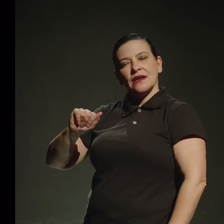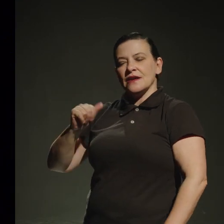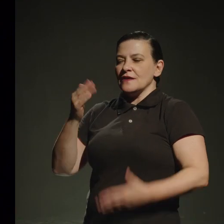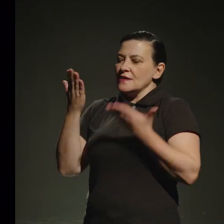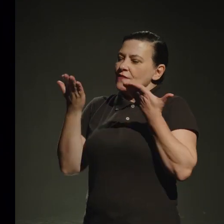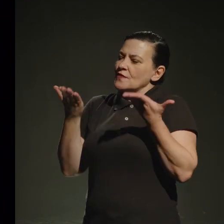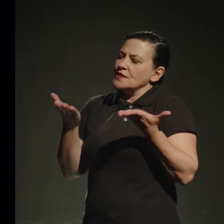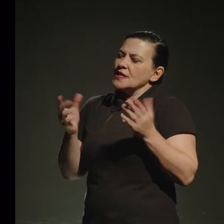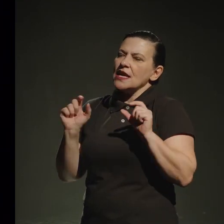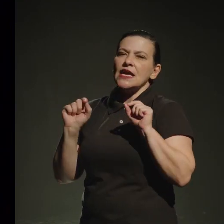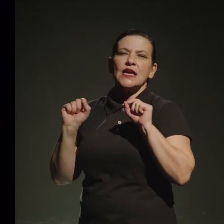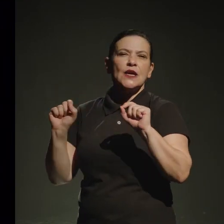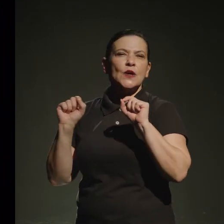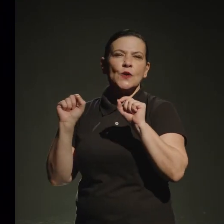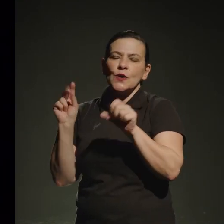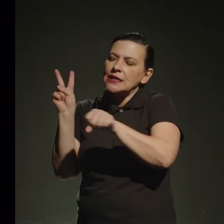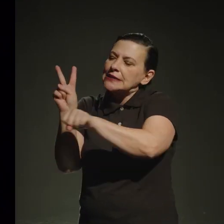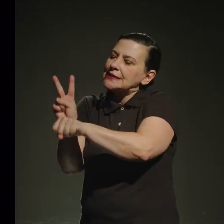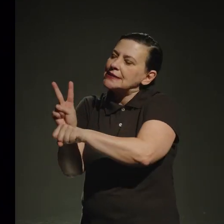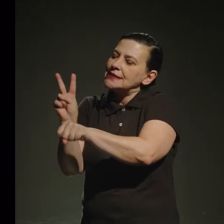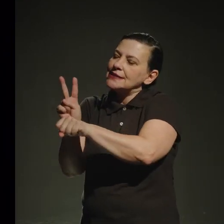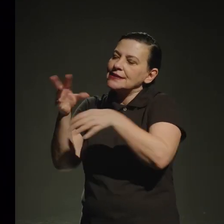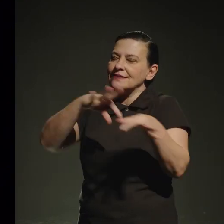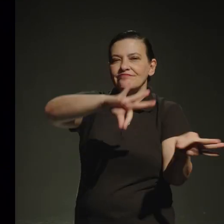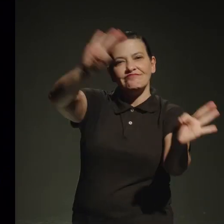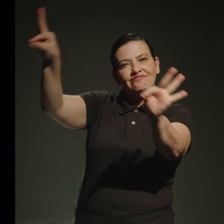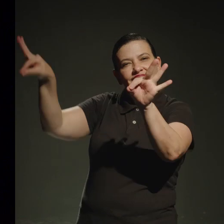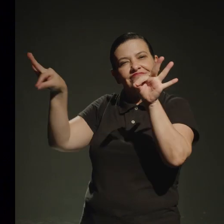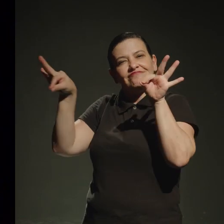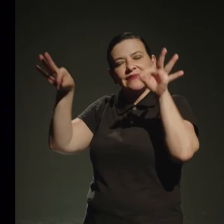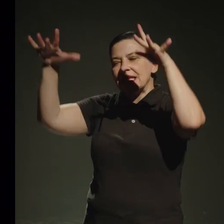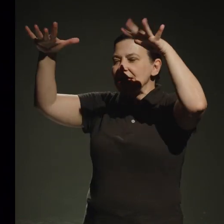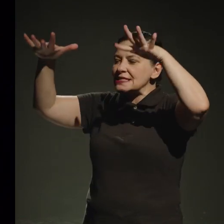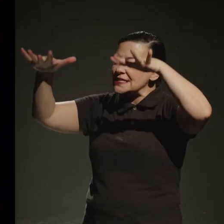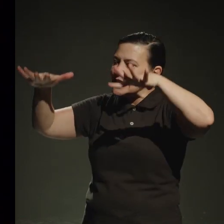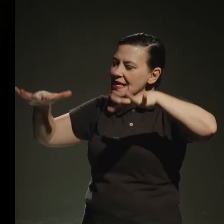despedida, nunca mais... Nunca mais.